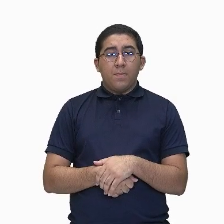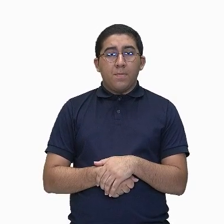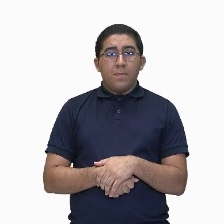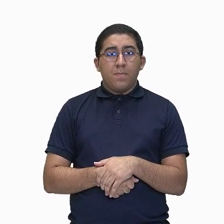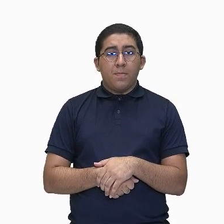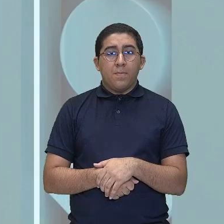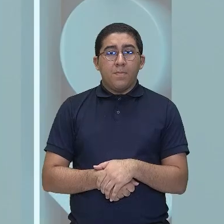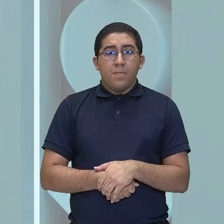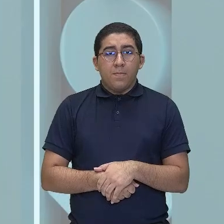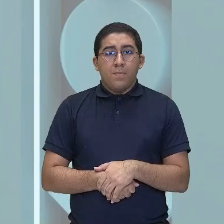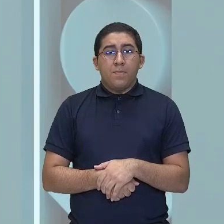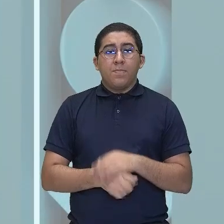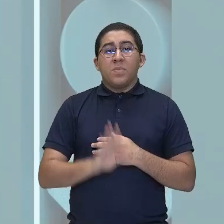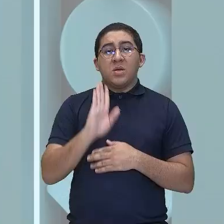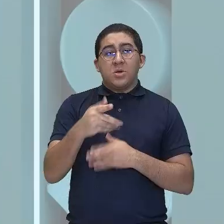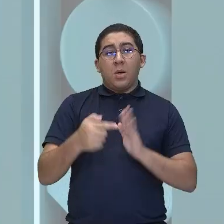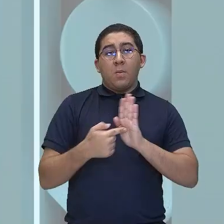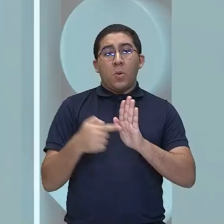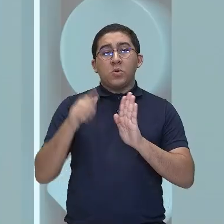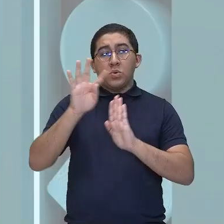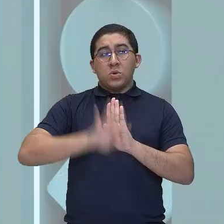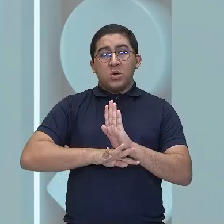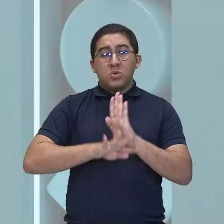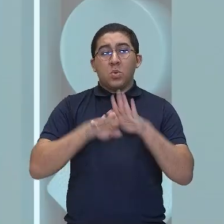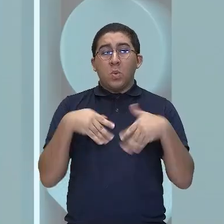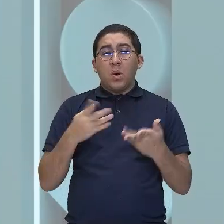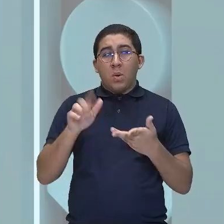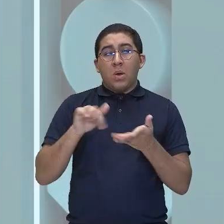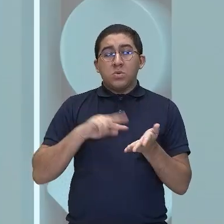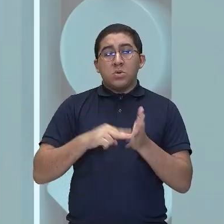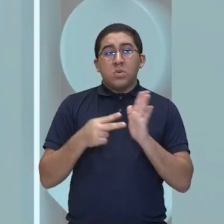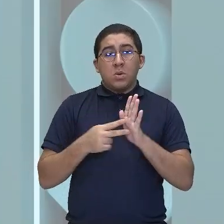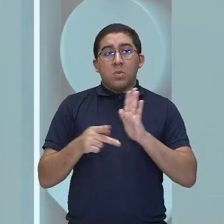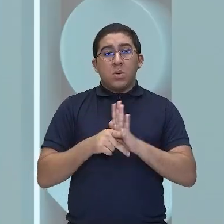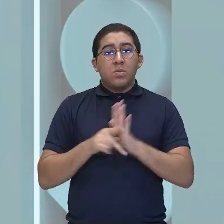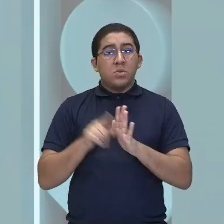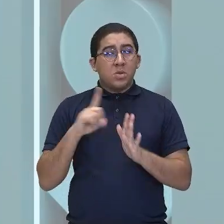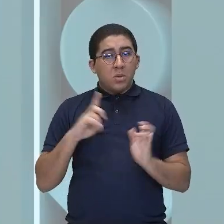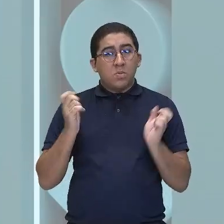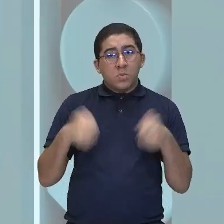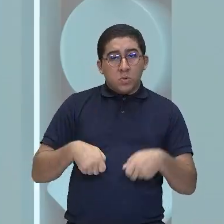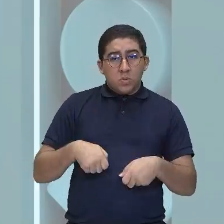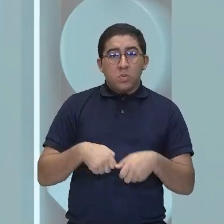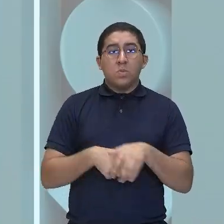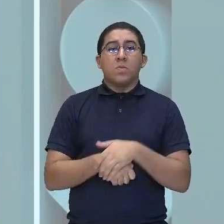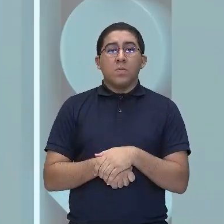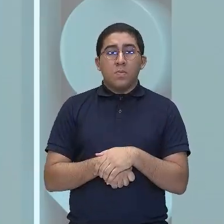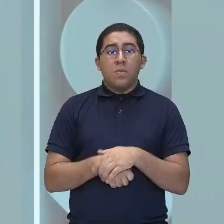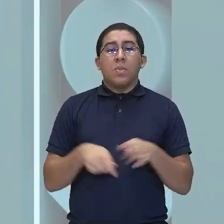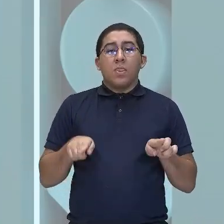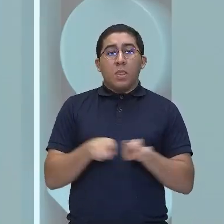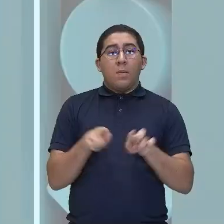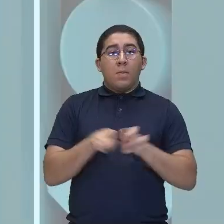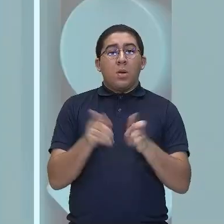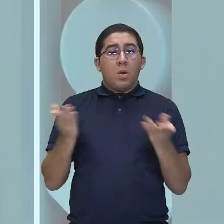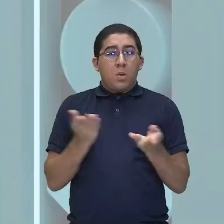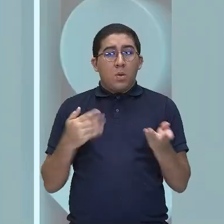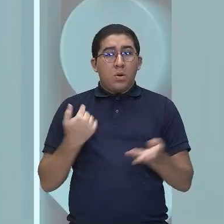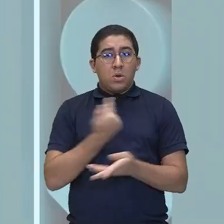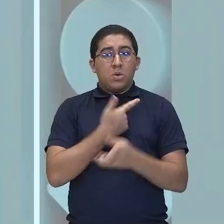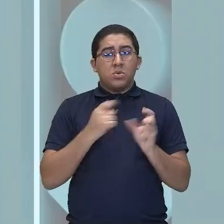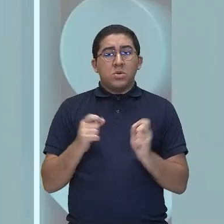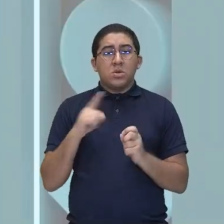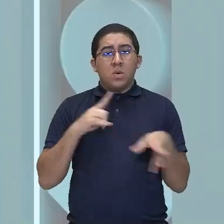nós exploramos para vocês no texto qual é o sentido que as conjunções proporcionam, né? E agora, nós vamos fazer um